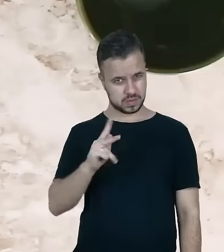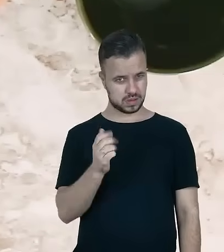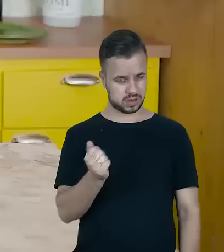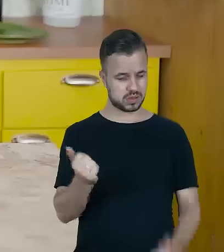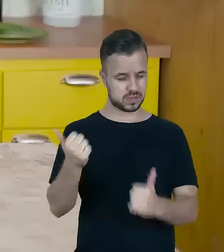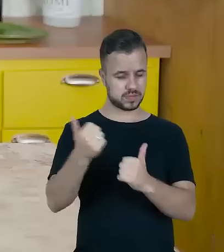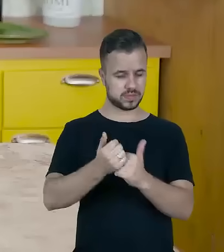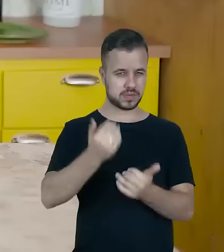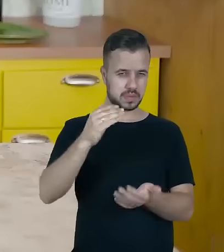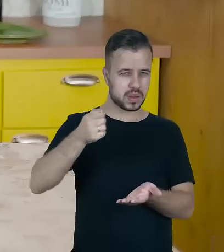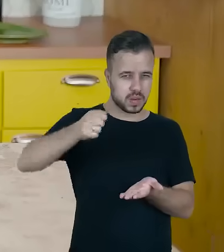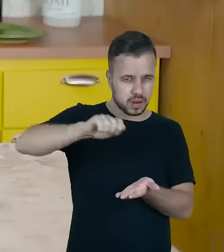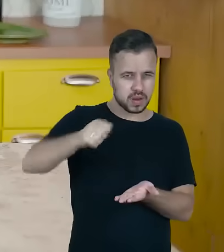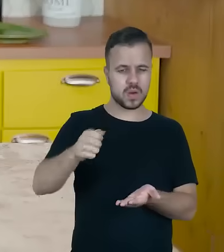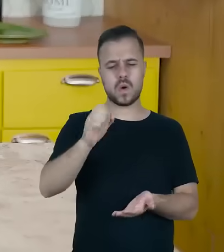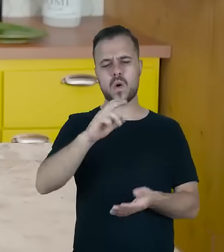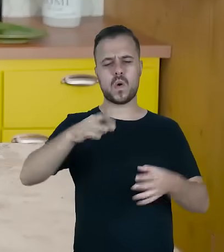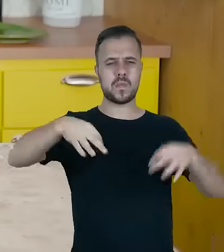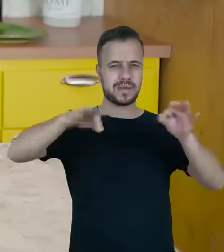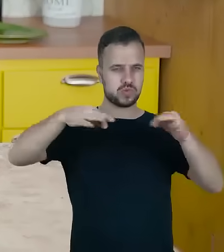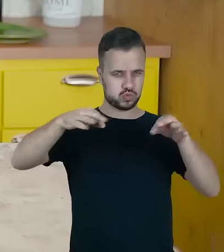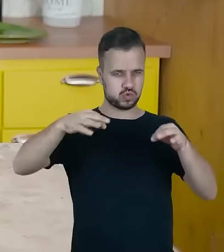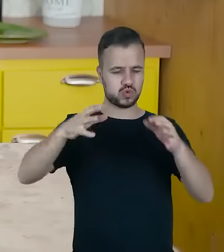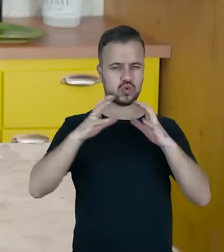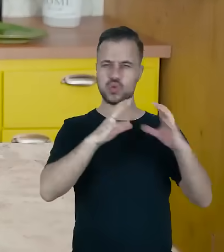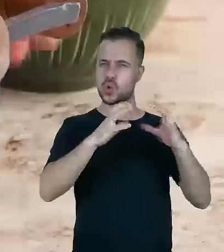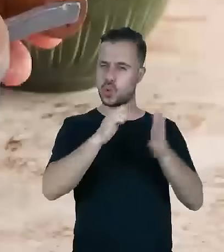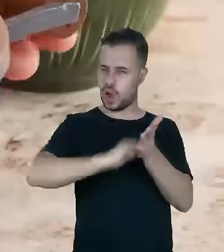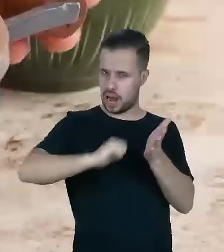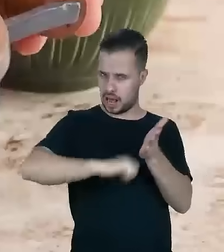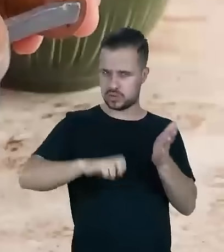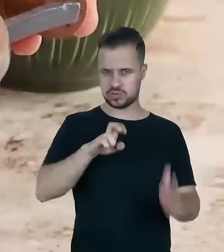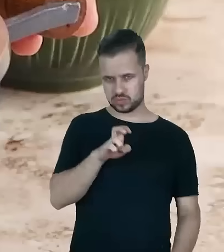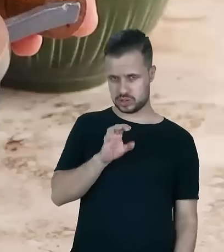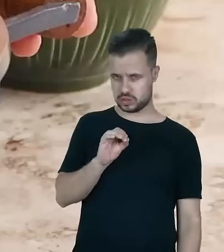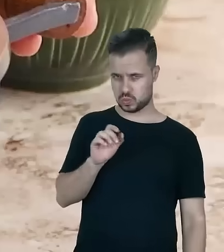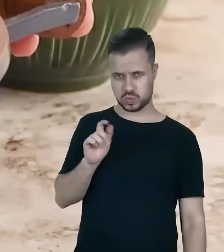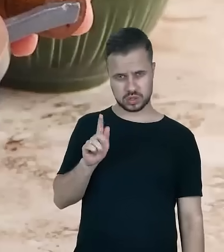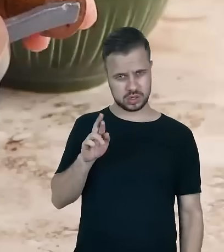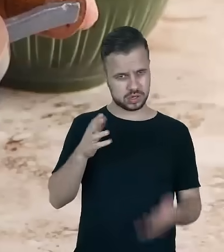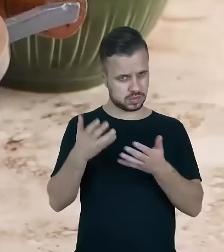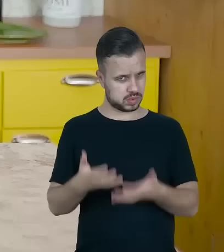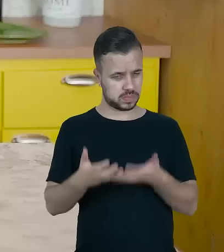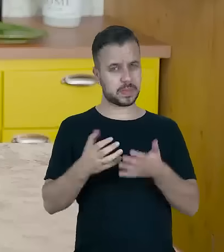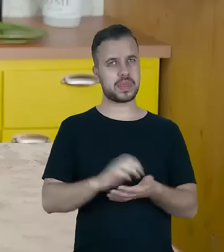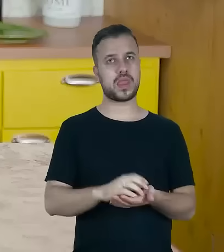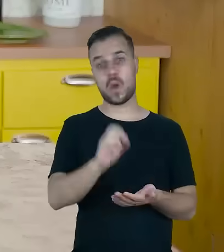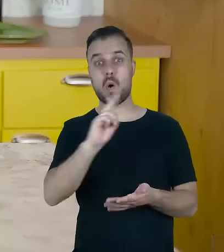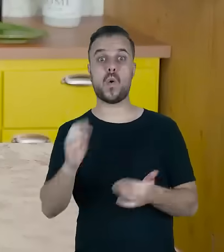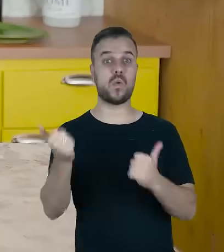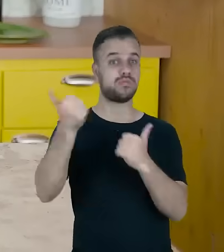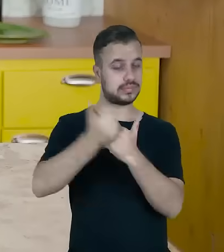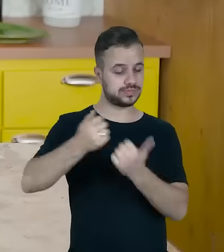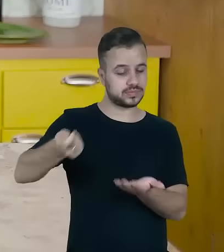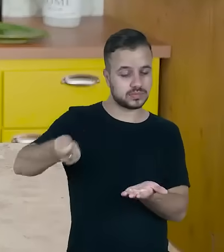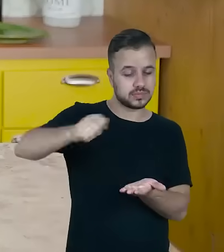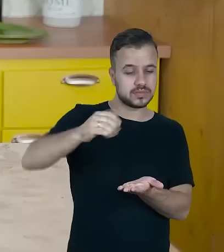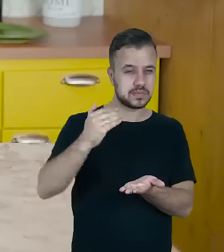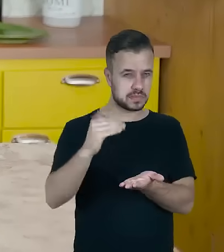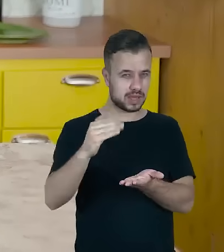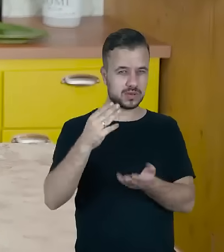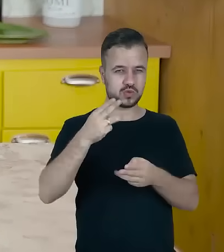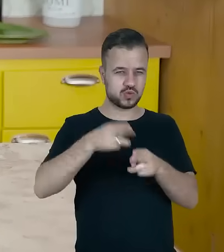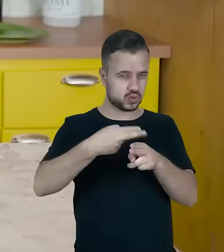colocar 1 pacotinho de coco ralado de 50 gramas, tá bom? Ou então 1/2 xícara de chá de chocolate, fica aí a seu critério. Aqui eu vou